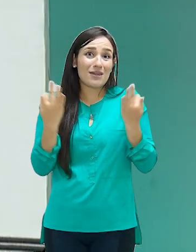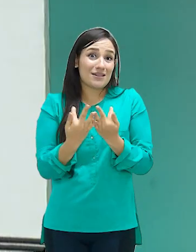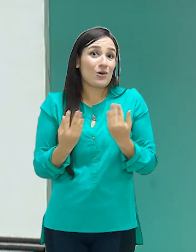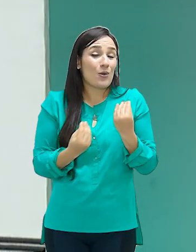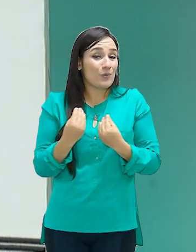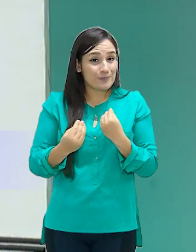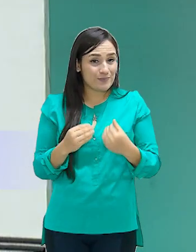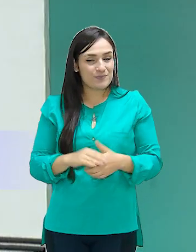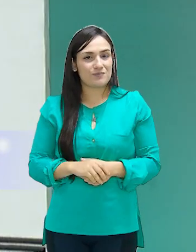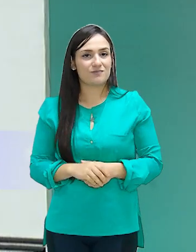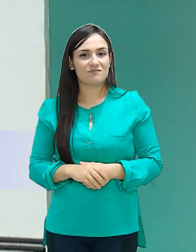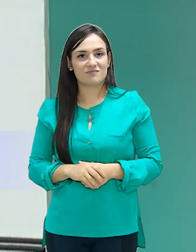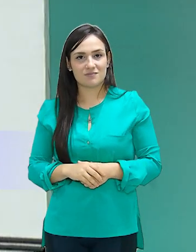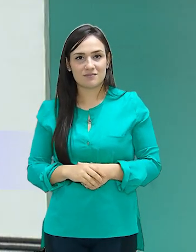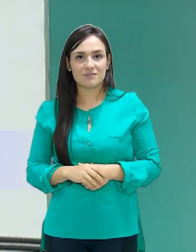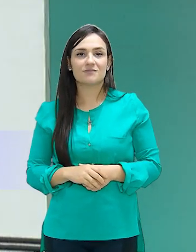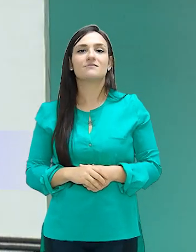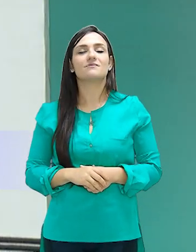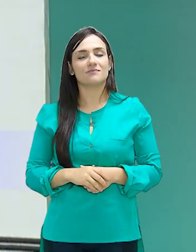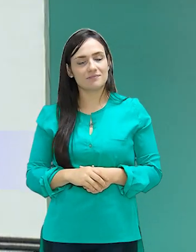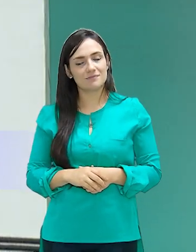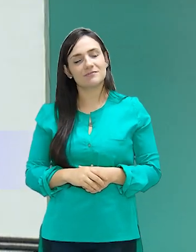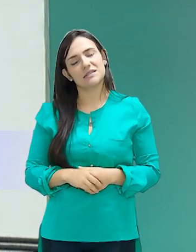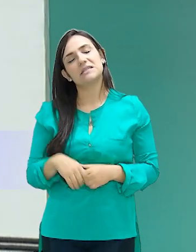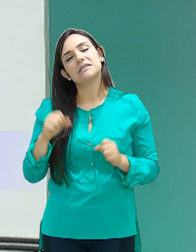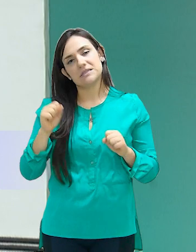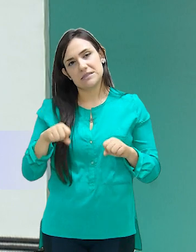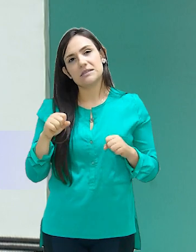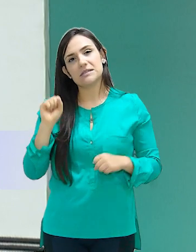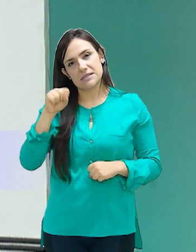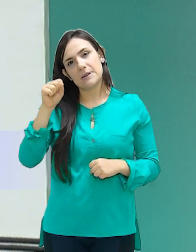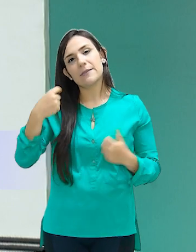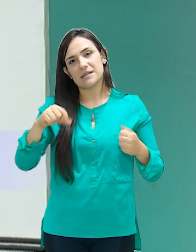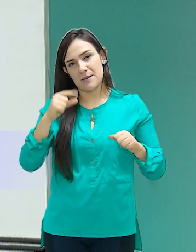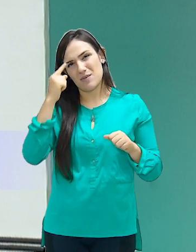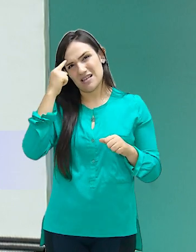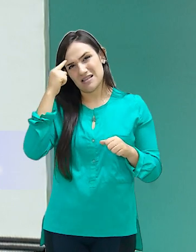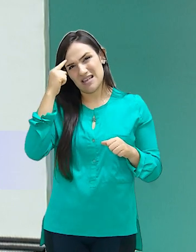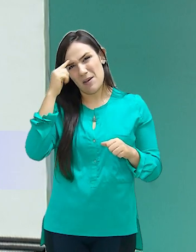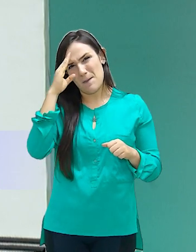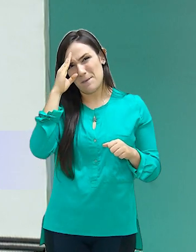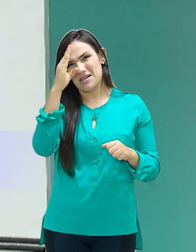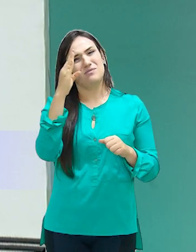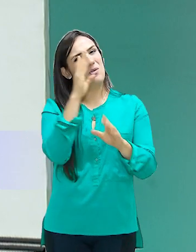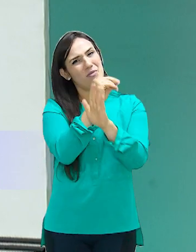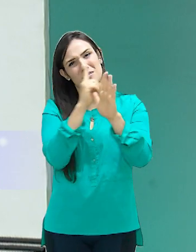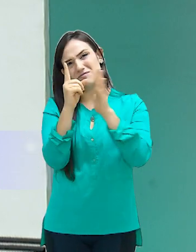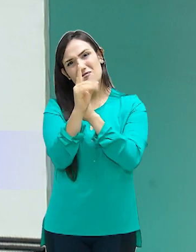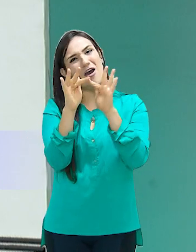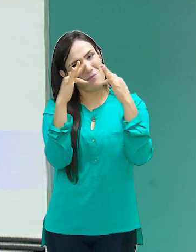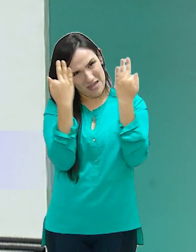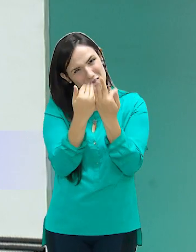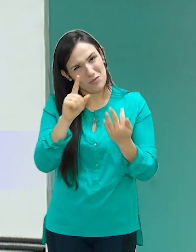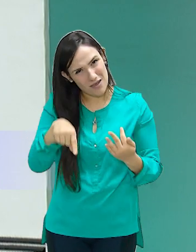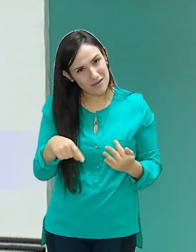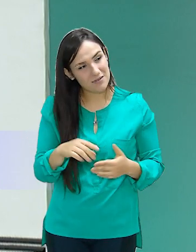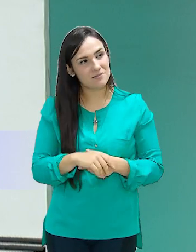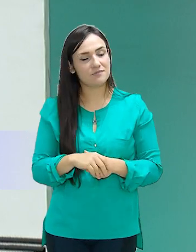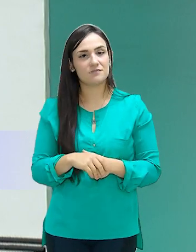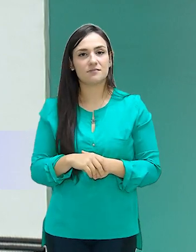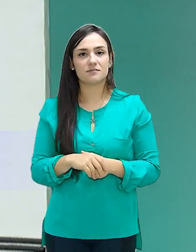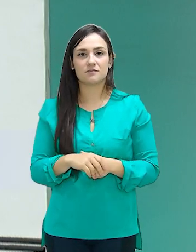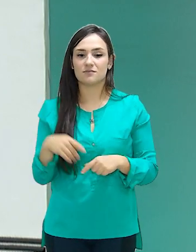dizer que vocês estudam primeiro a família, né? Porque o caso aí vai ser